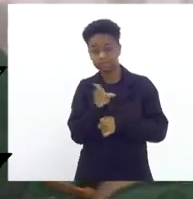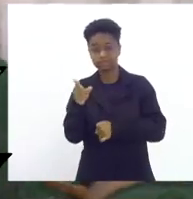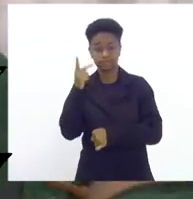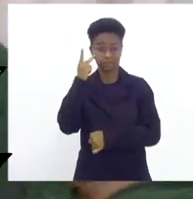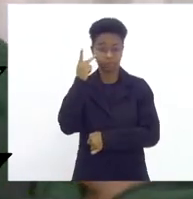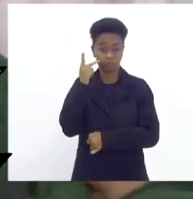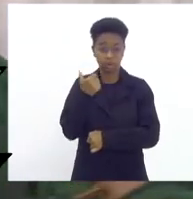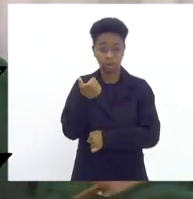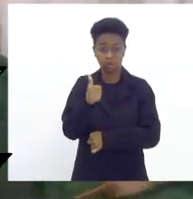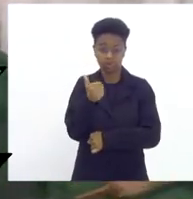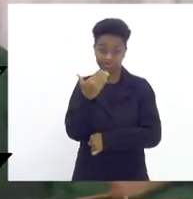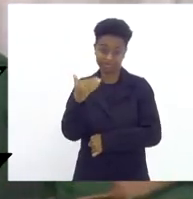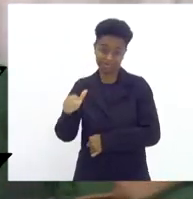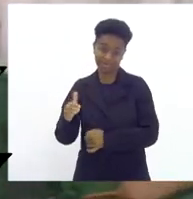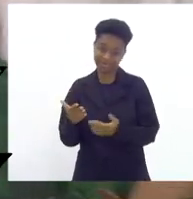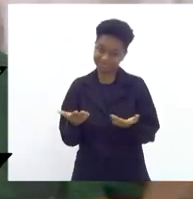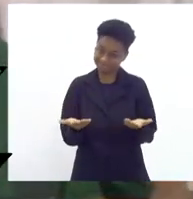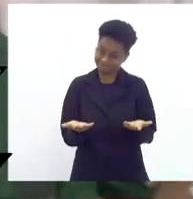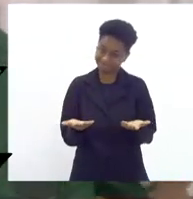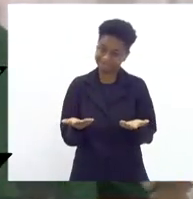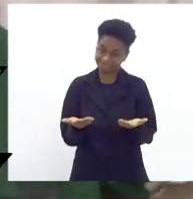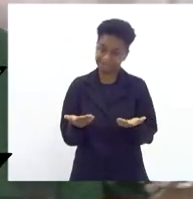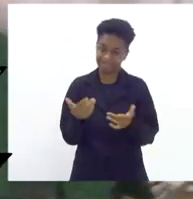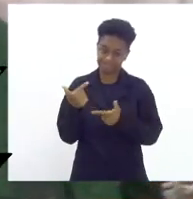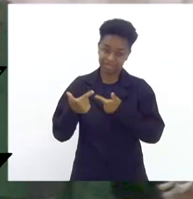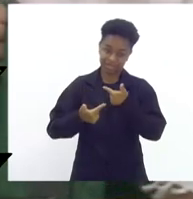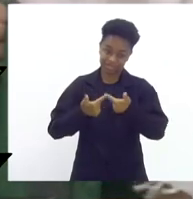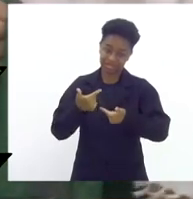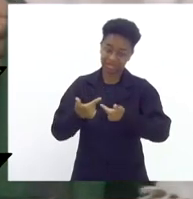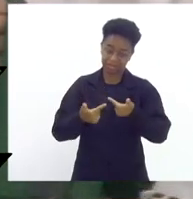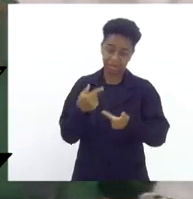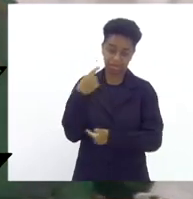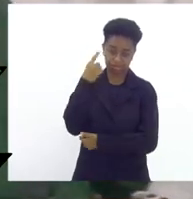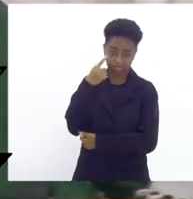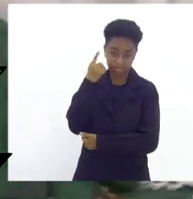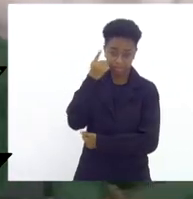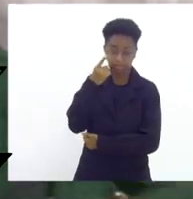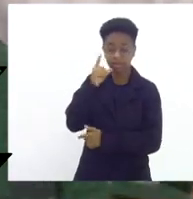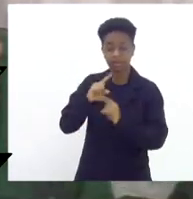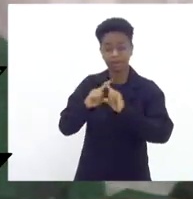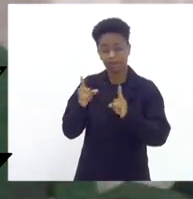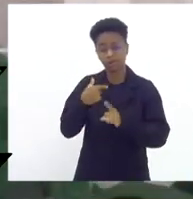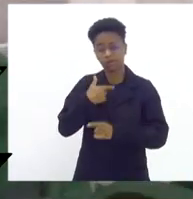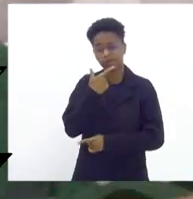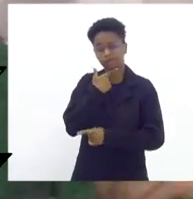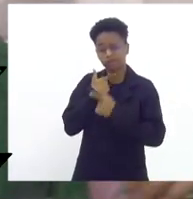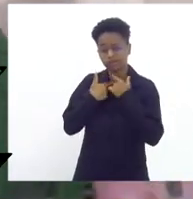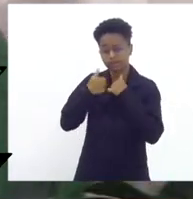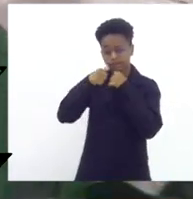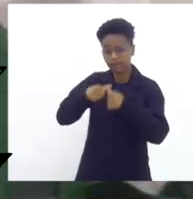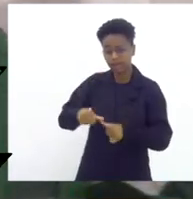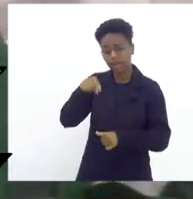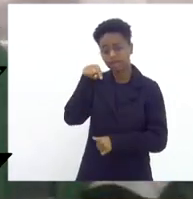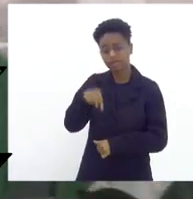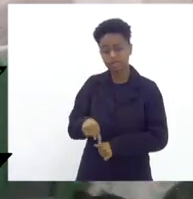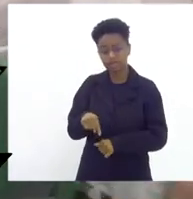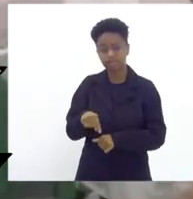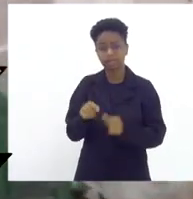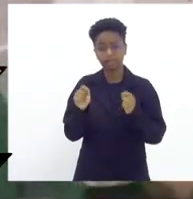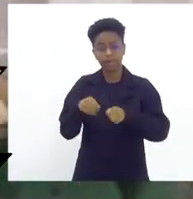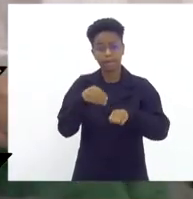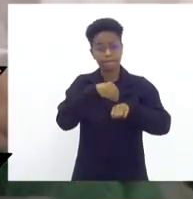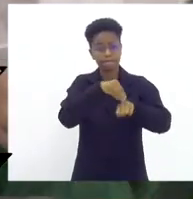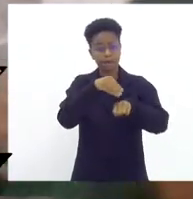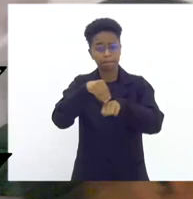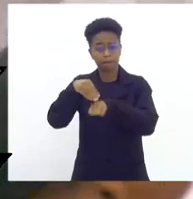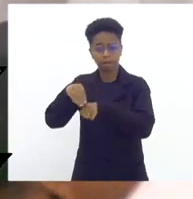11:30 funções do mandato mas eu queria muito estar aqui para indicar algumas coisas